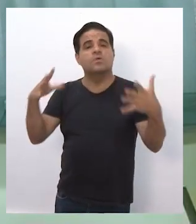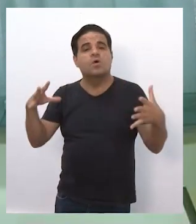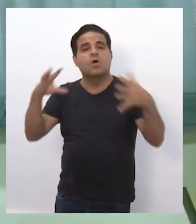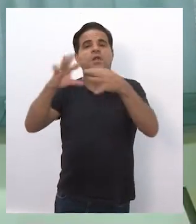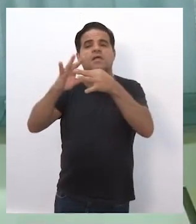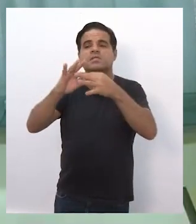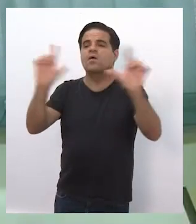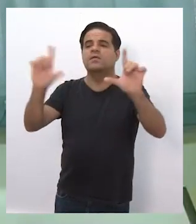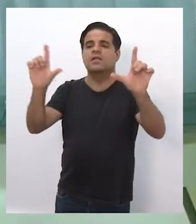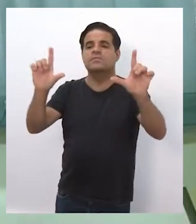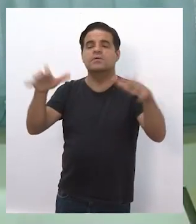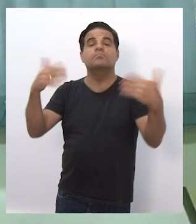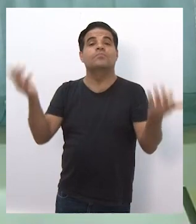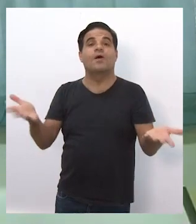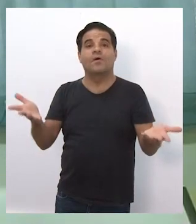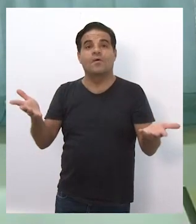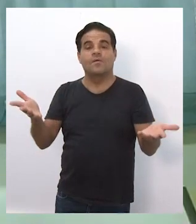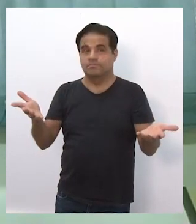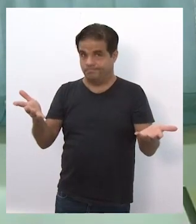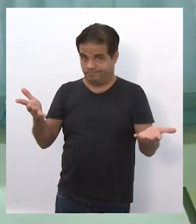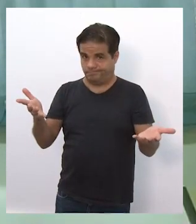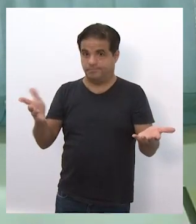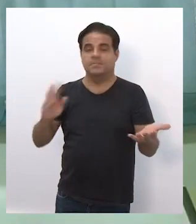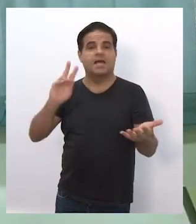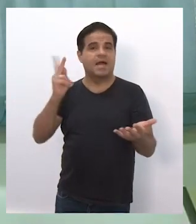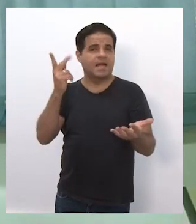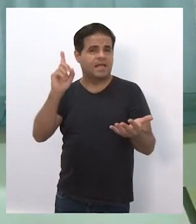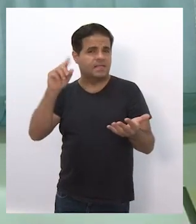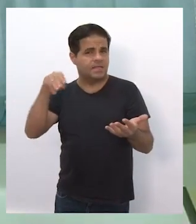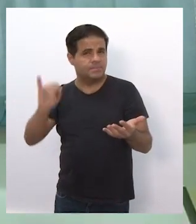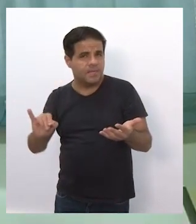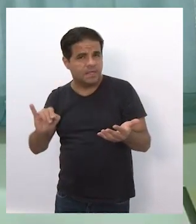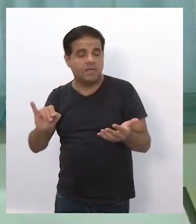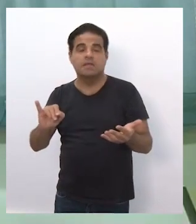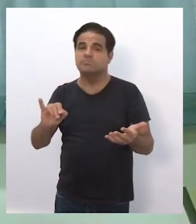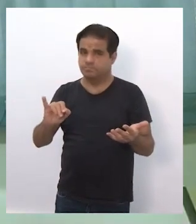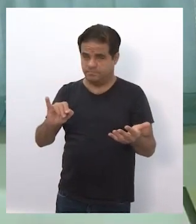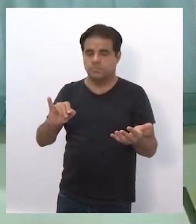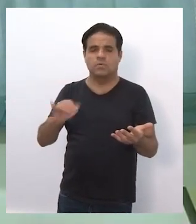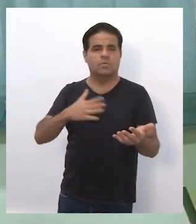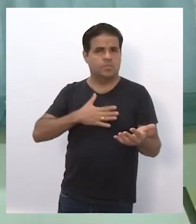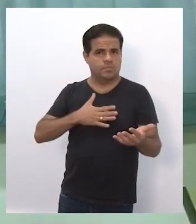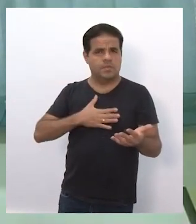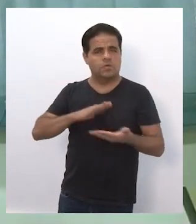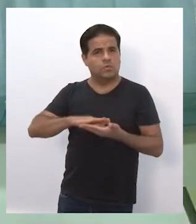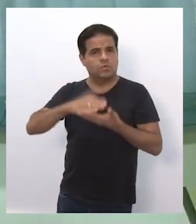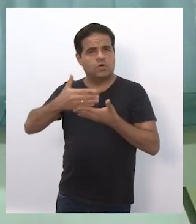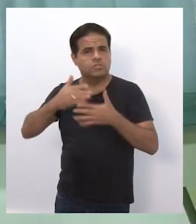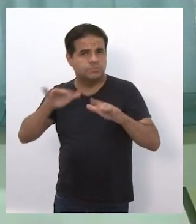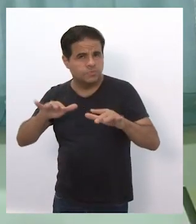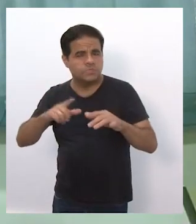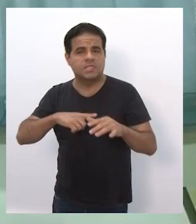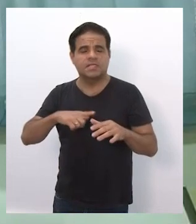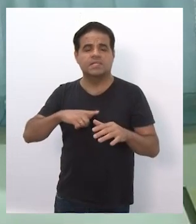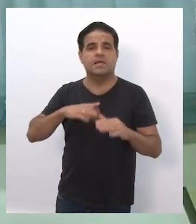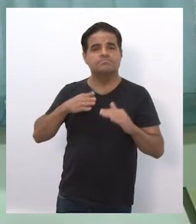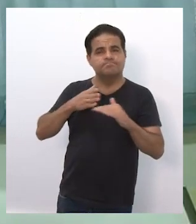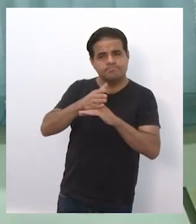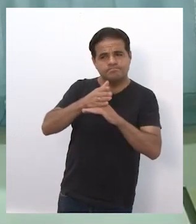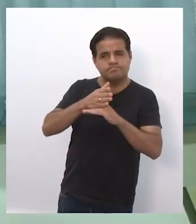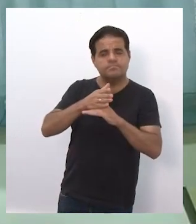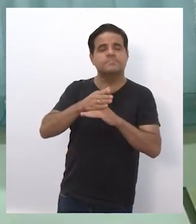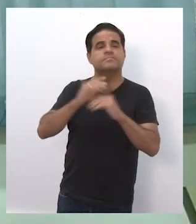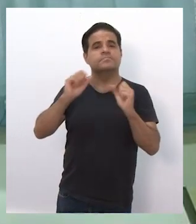dessa televisão? É uma conexão HDMI? Opa, será que o meu notebook tem a interface de